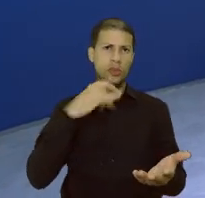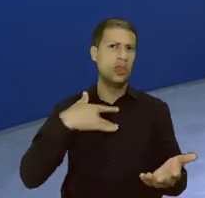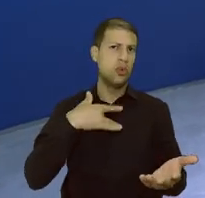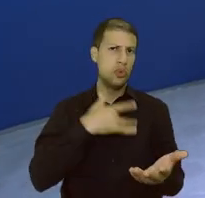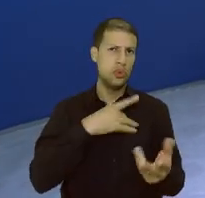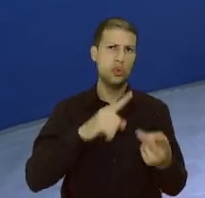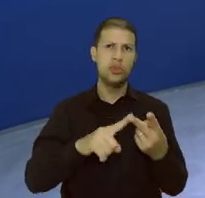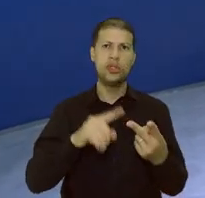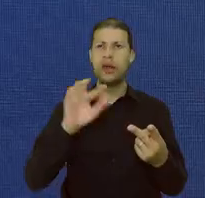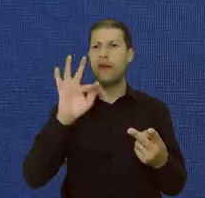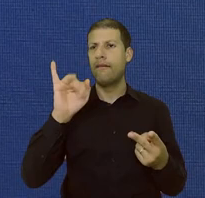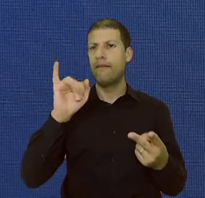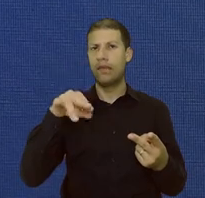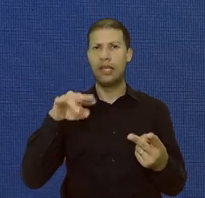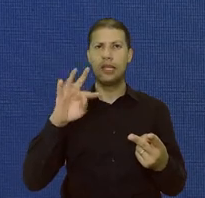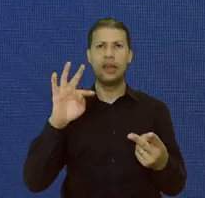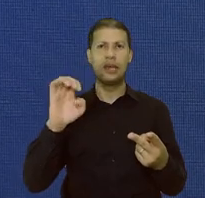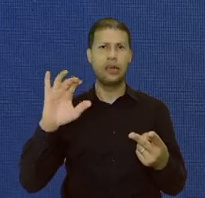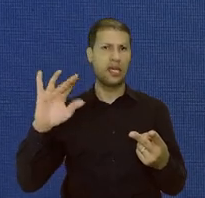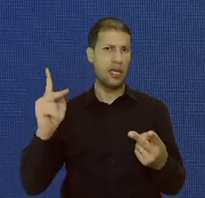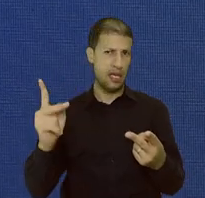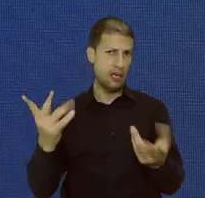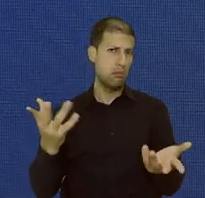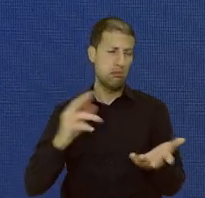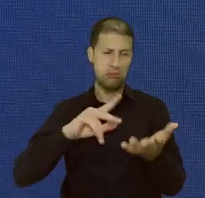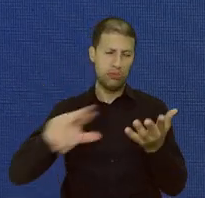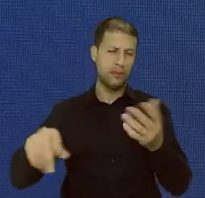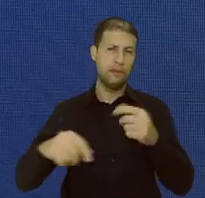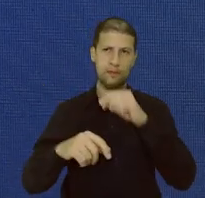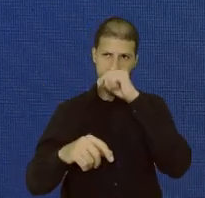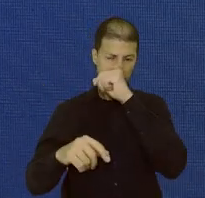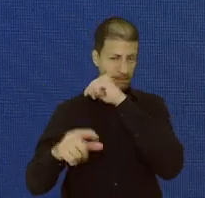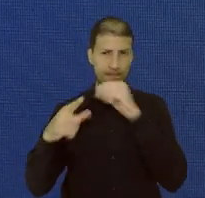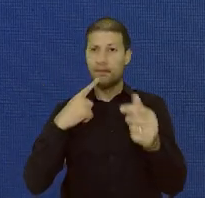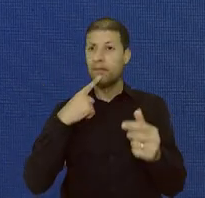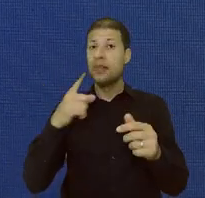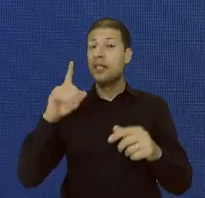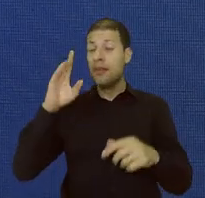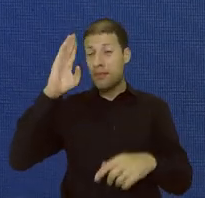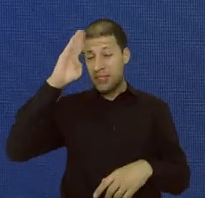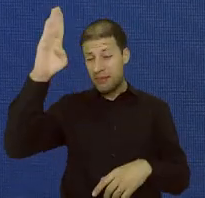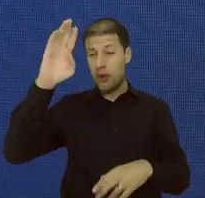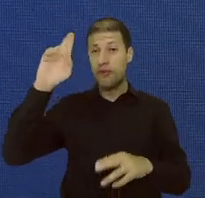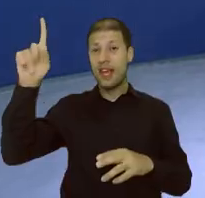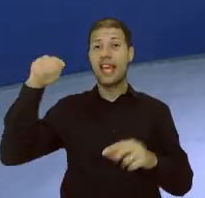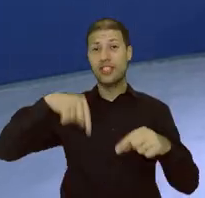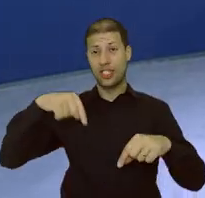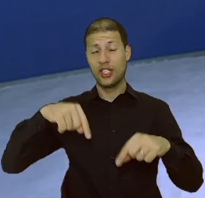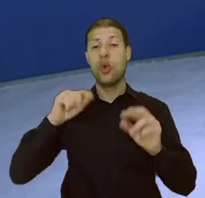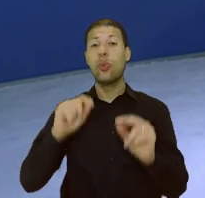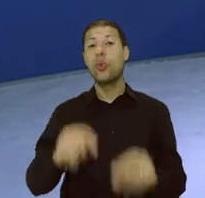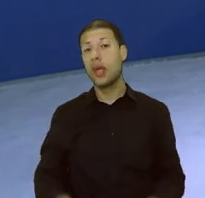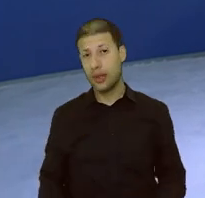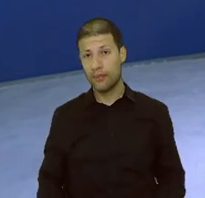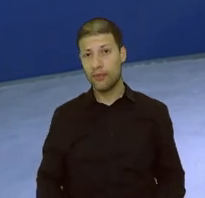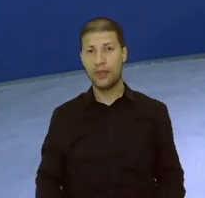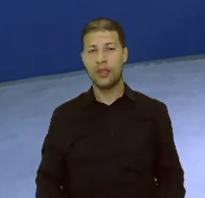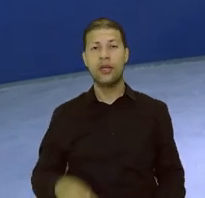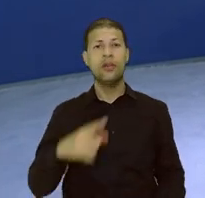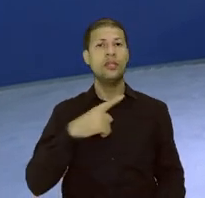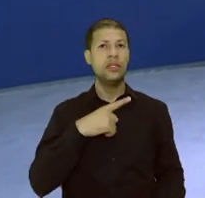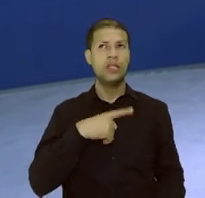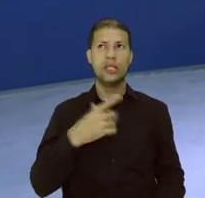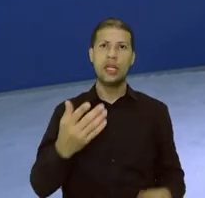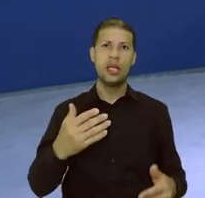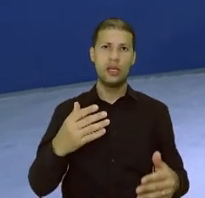e acho que a principal digamos é diferença da região é que é uma vez que você tem escala aqui